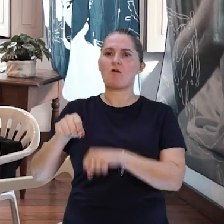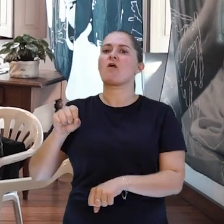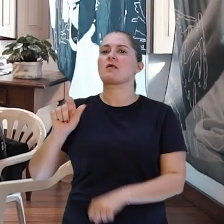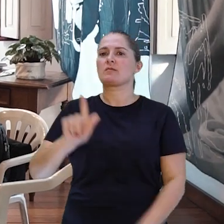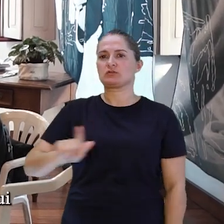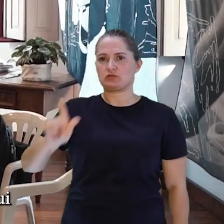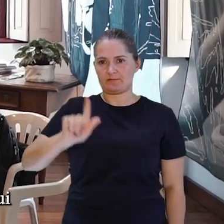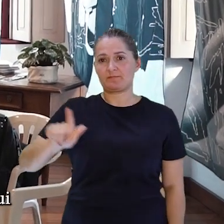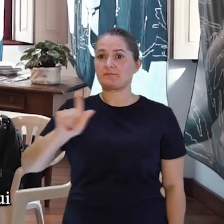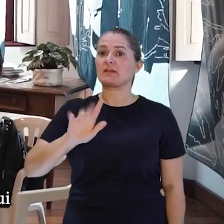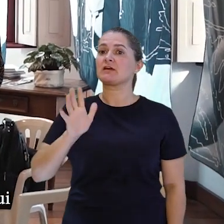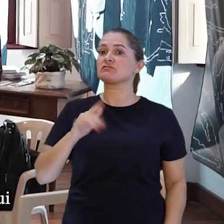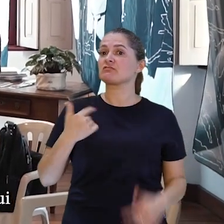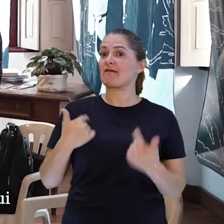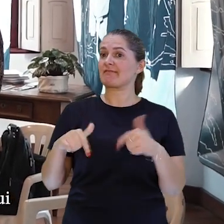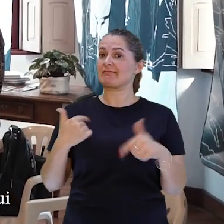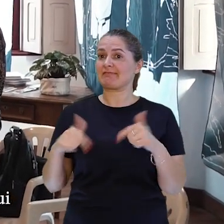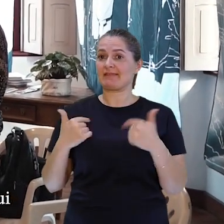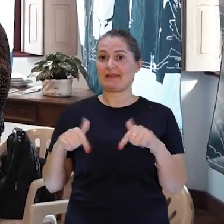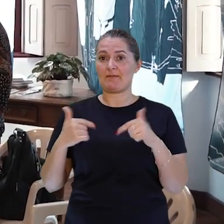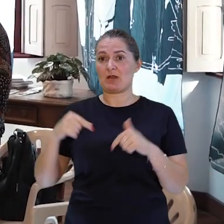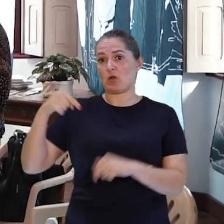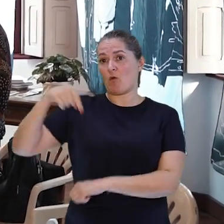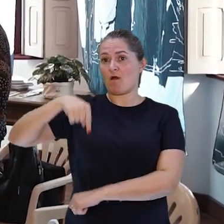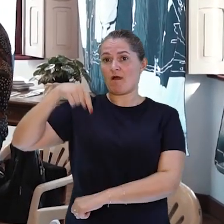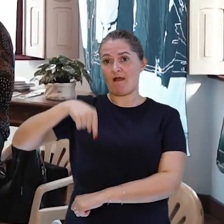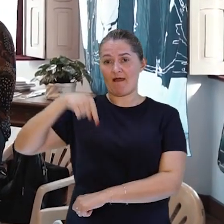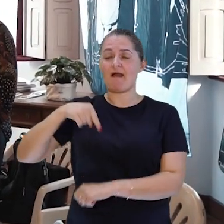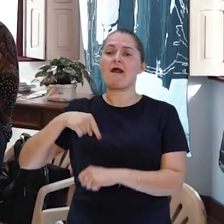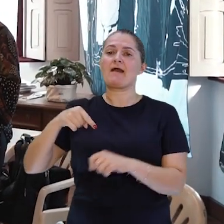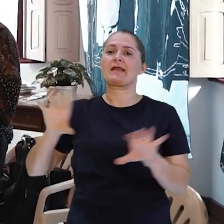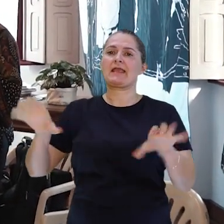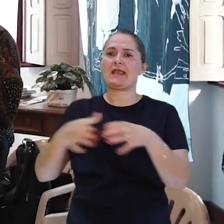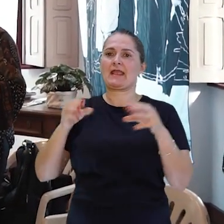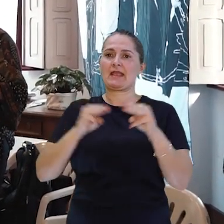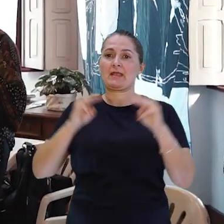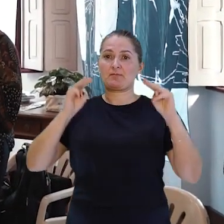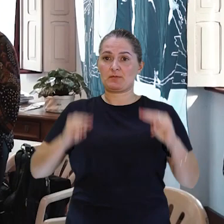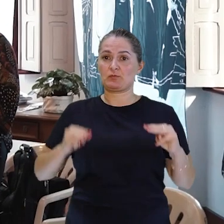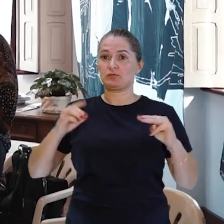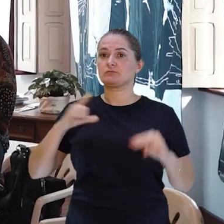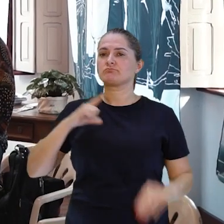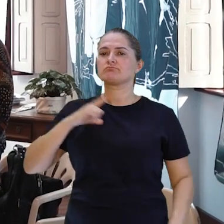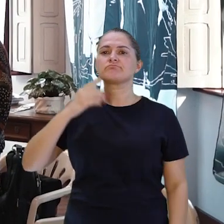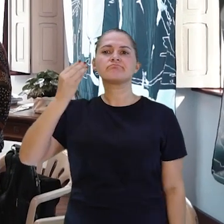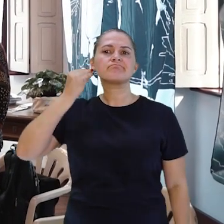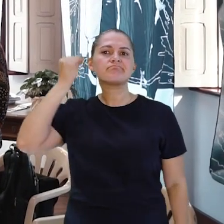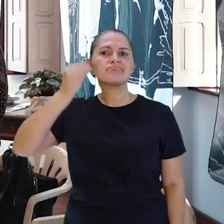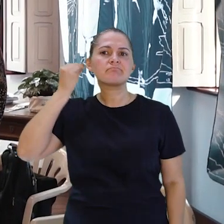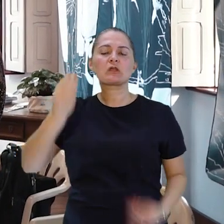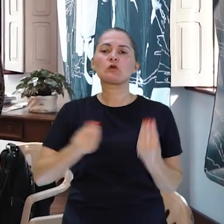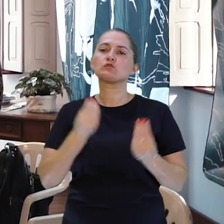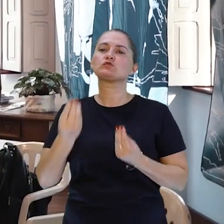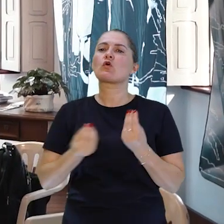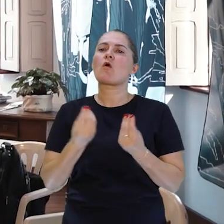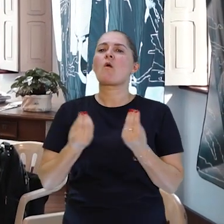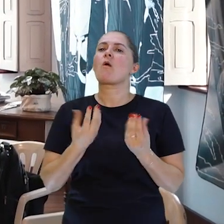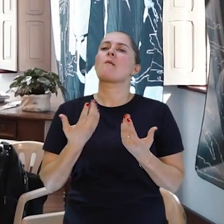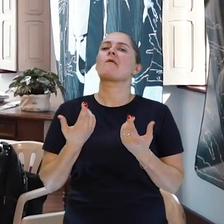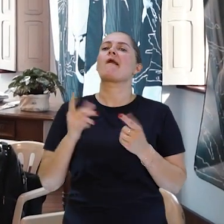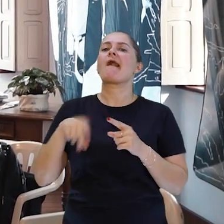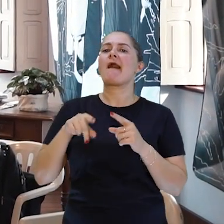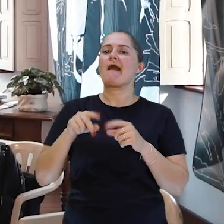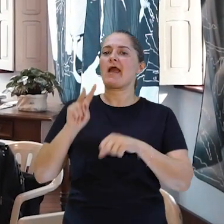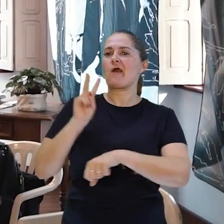Geografia. Ela já trabalhou durante muito tempo aqui na equipe do museu, então ela tem experiência nessa parte de preservação